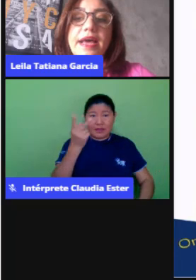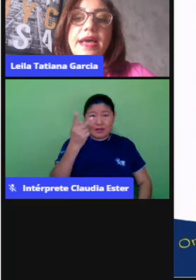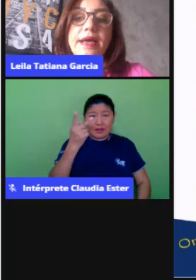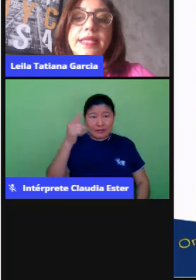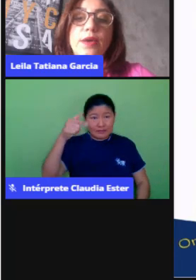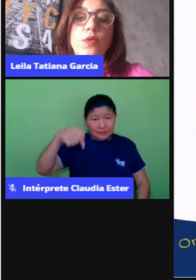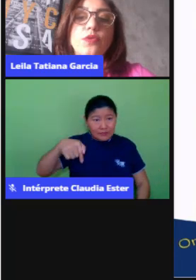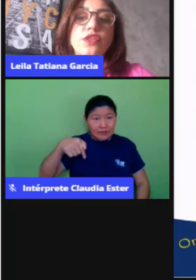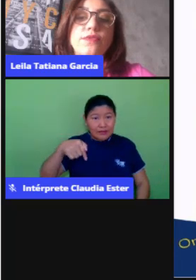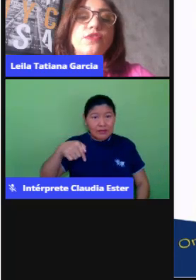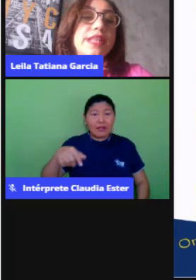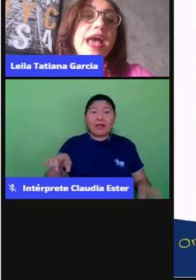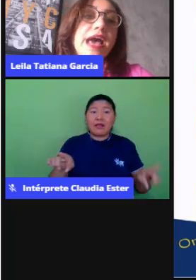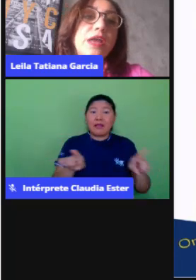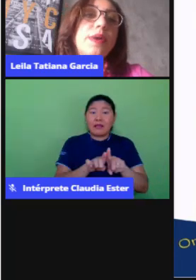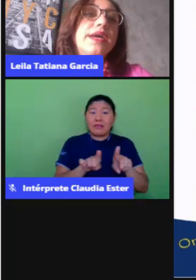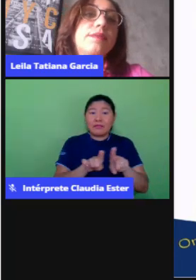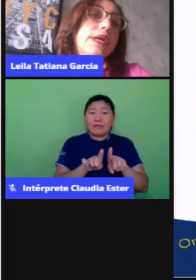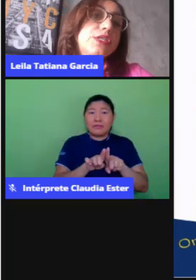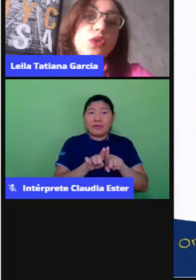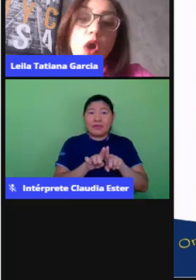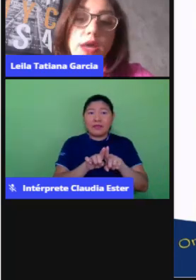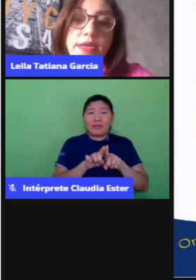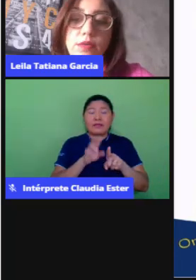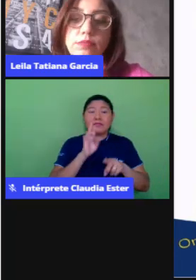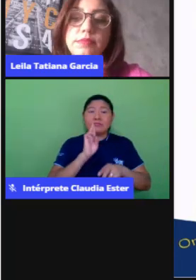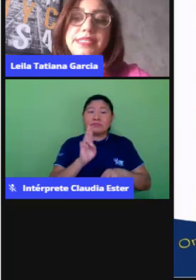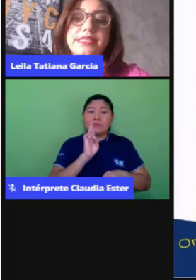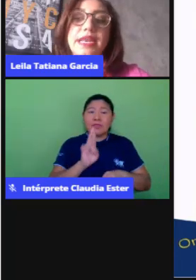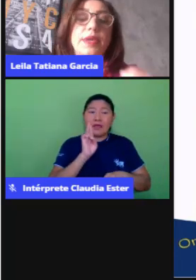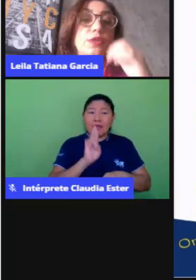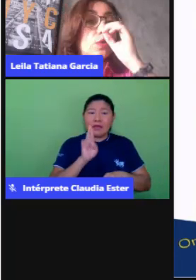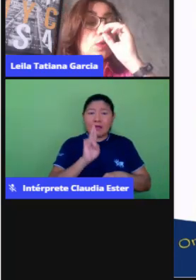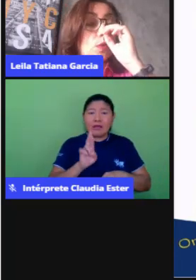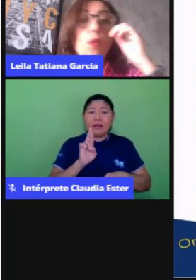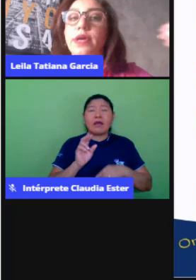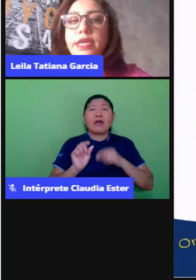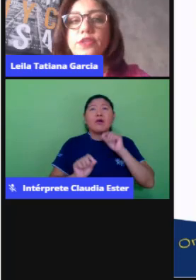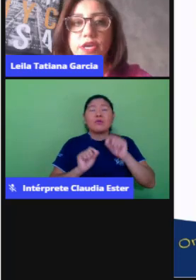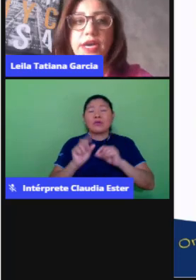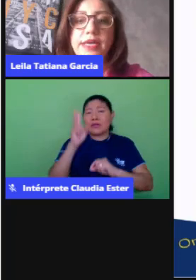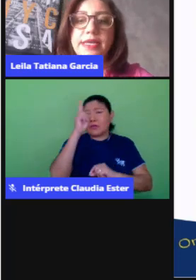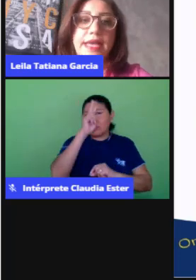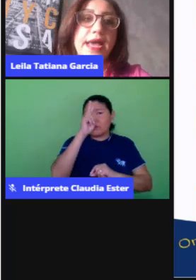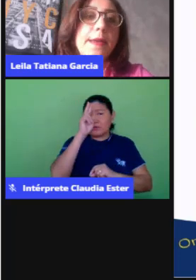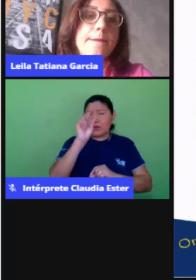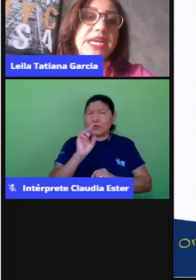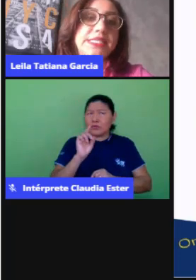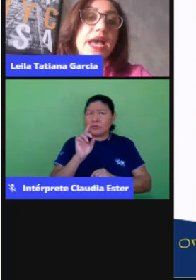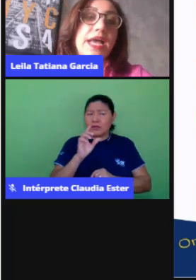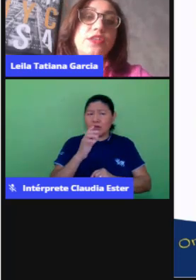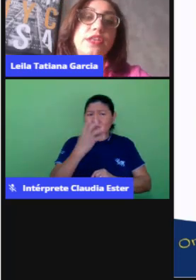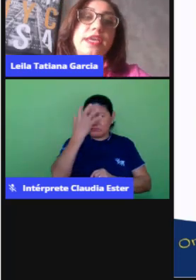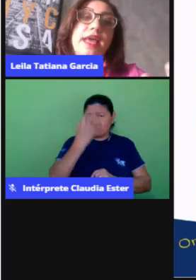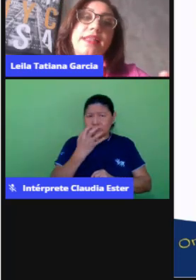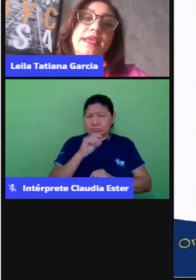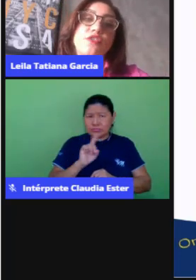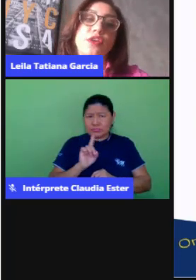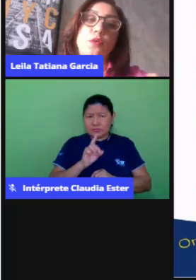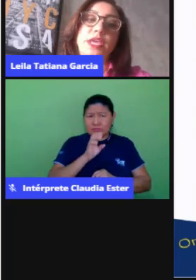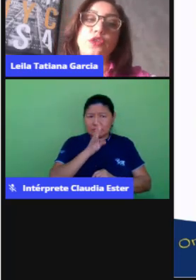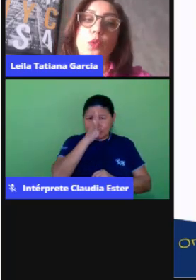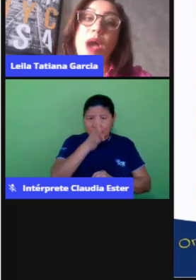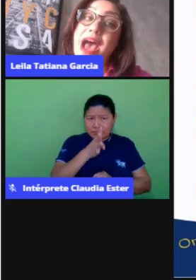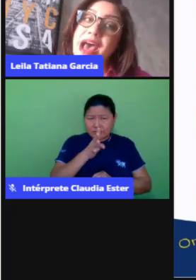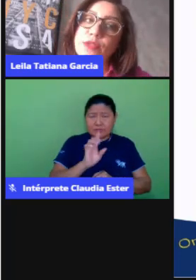ela tem o objetivo de narrar uma história, não necessariamente com crítica, tá? Mas a tirinha, ela